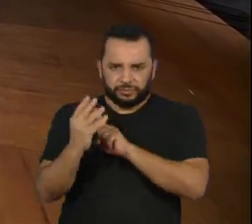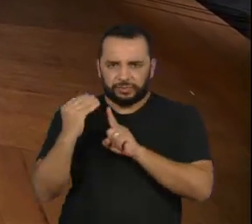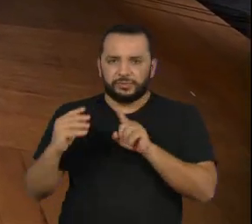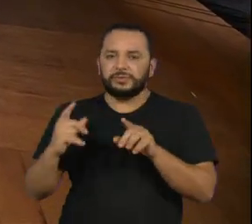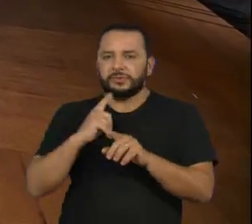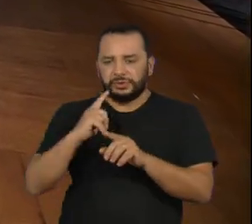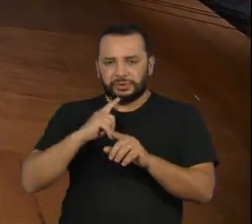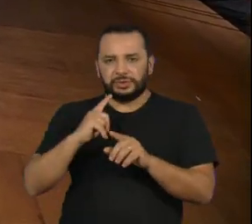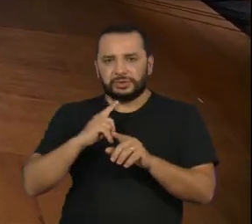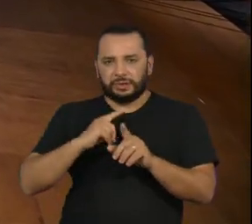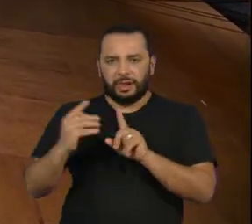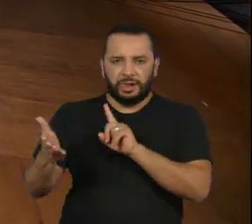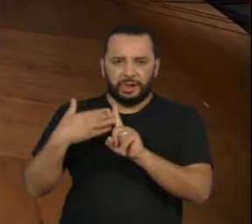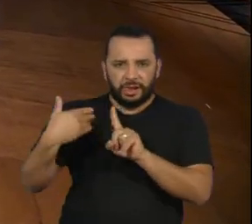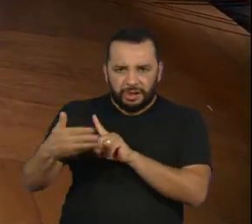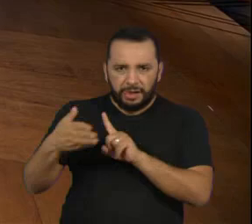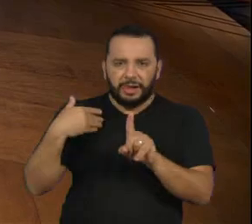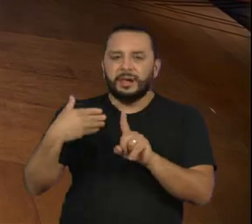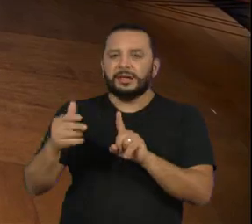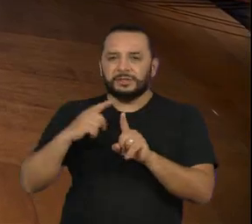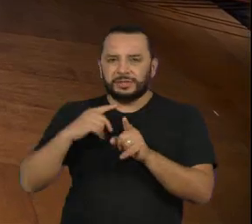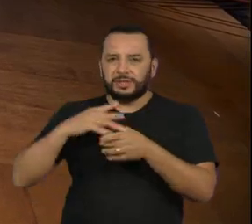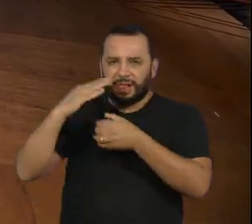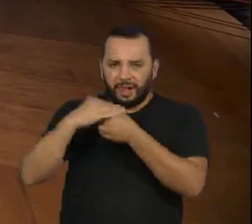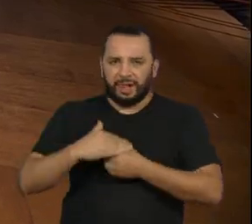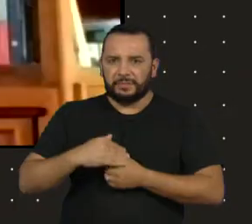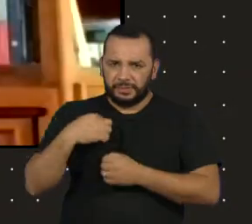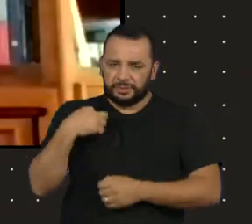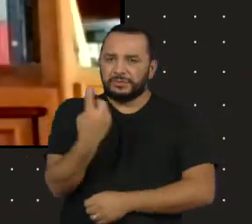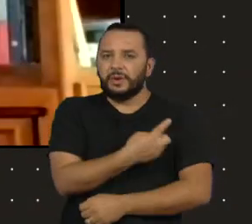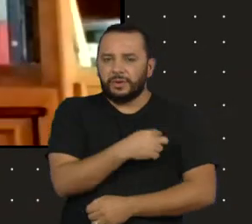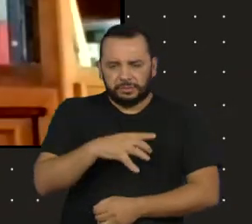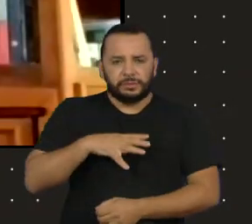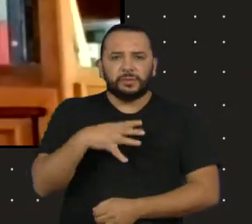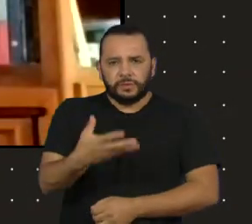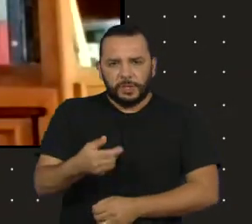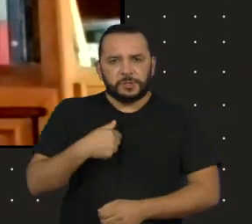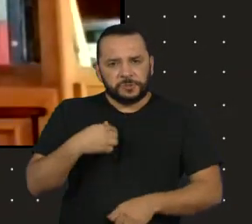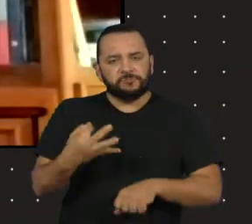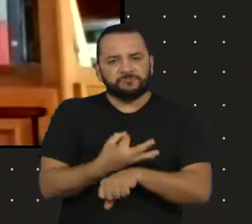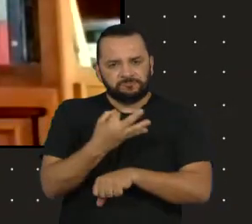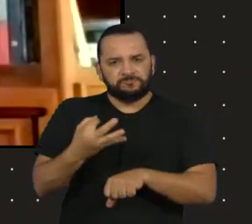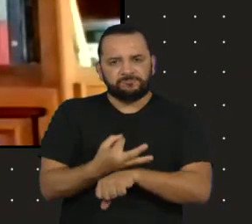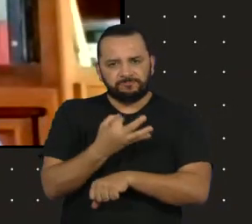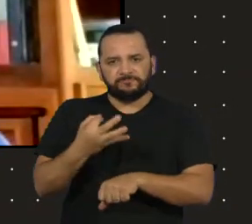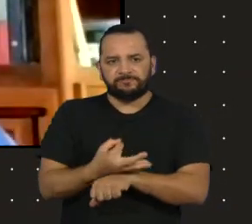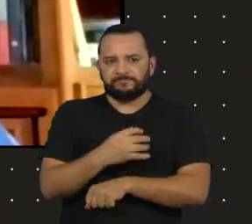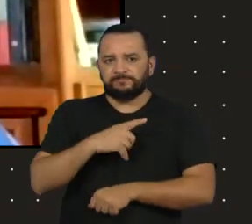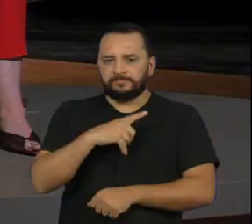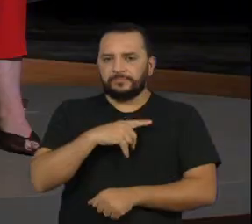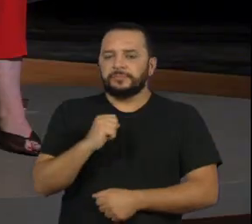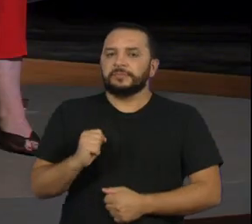sofria pancadas e falta, mas a gente fazia e resistia.